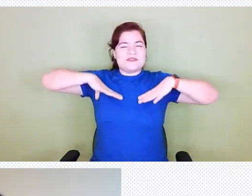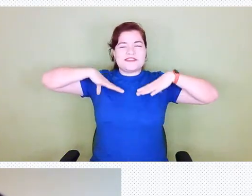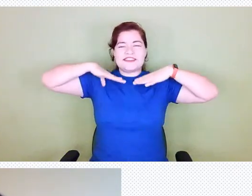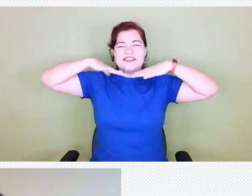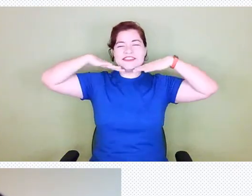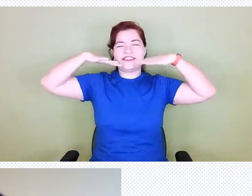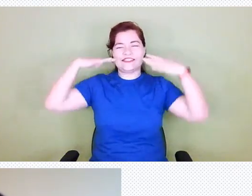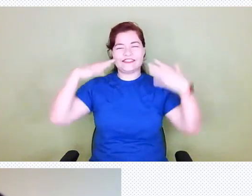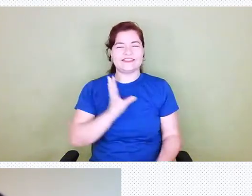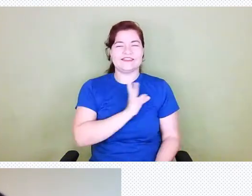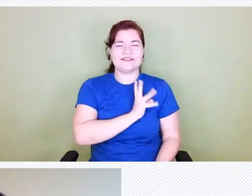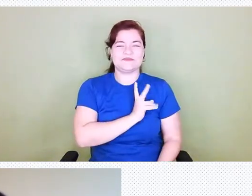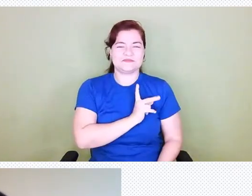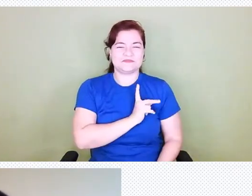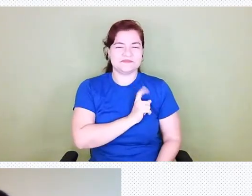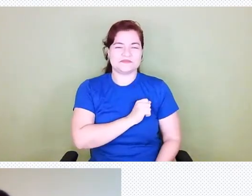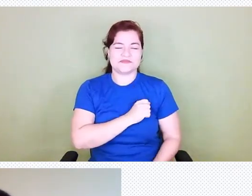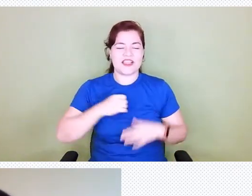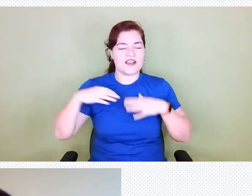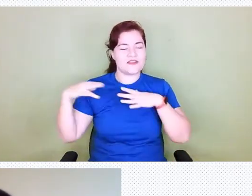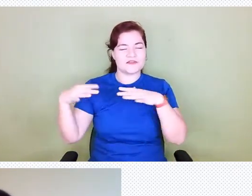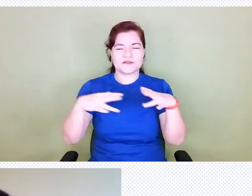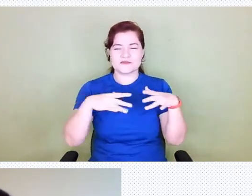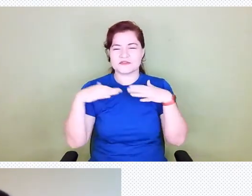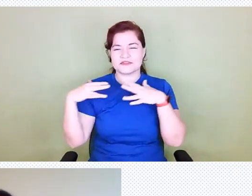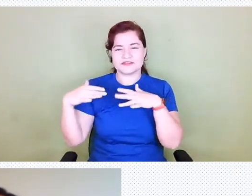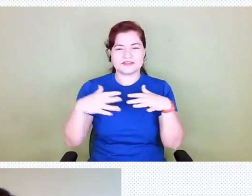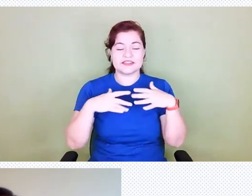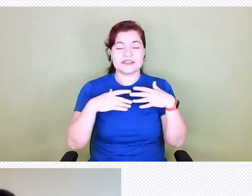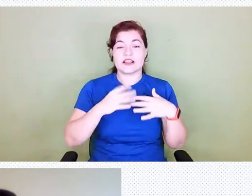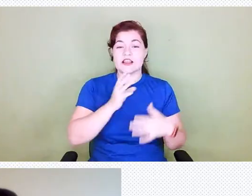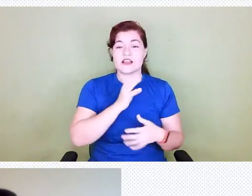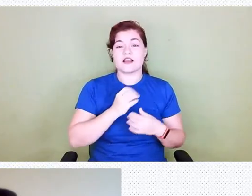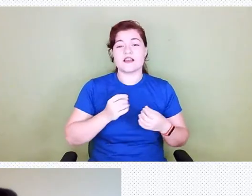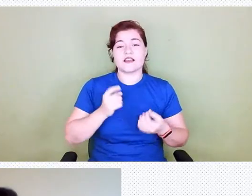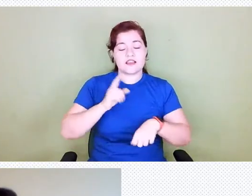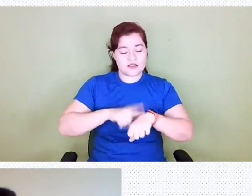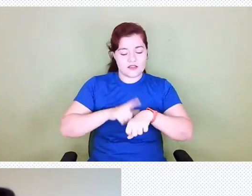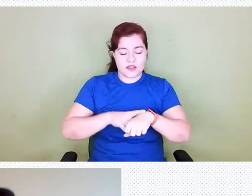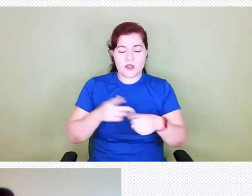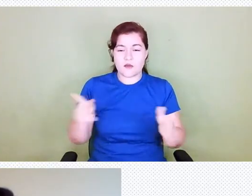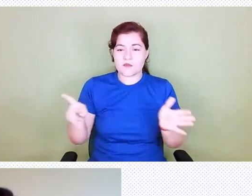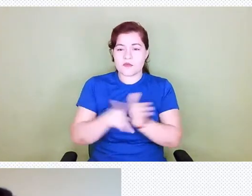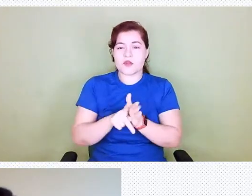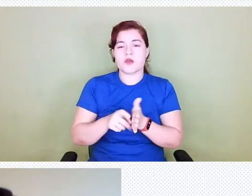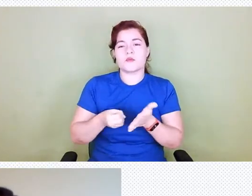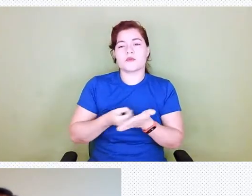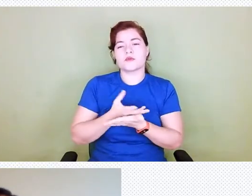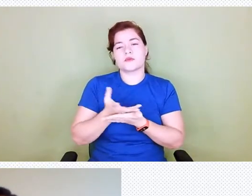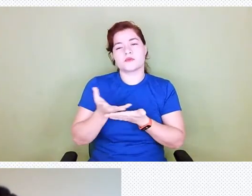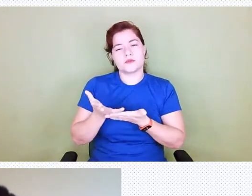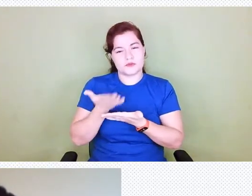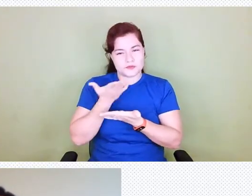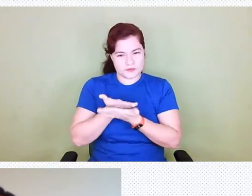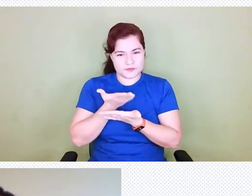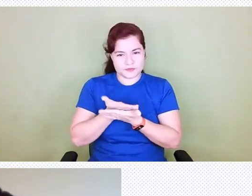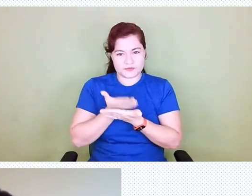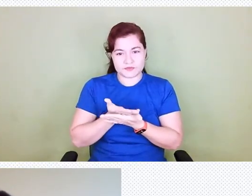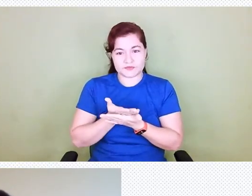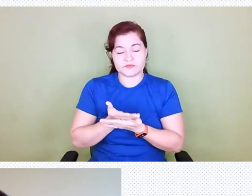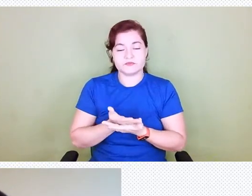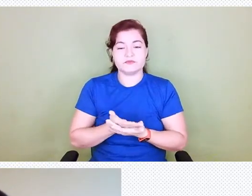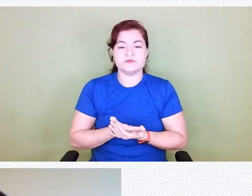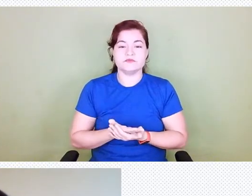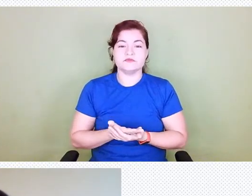dessa amorosidade, dessa vibração que emana desse momento do estudo do Evangelho, né?